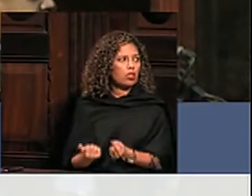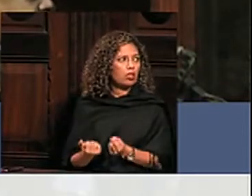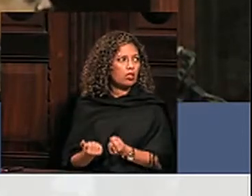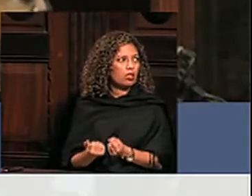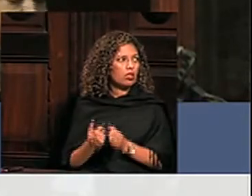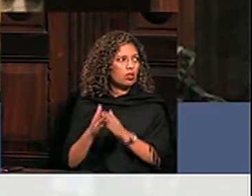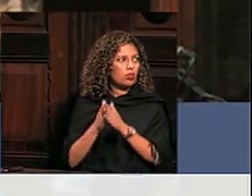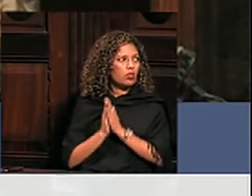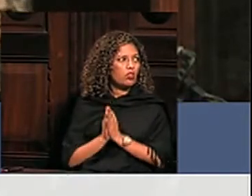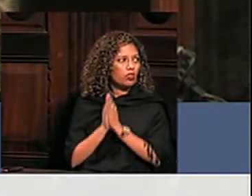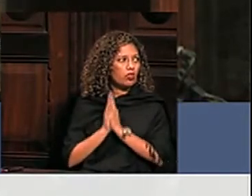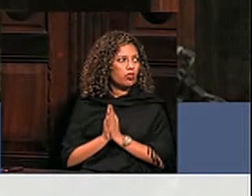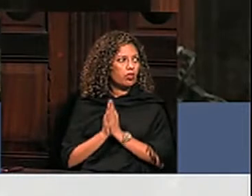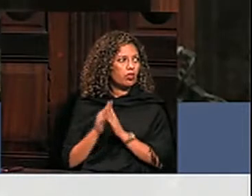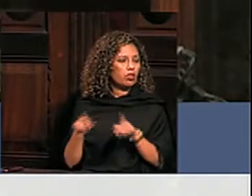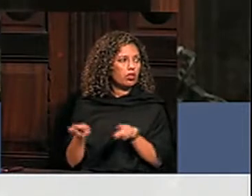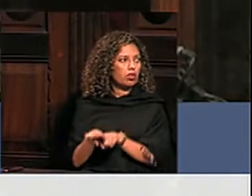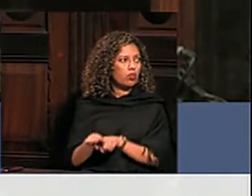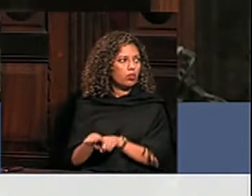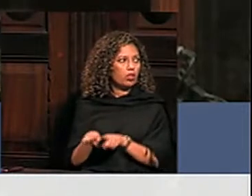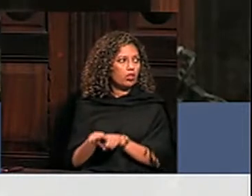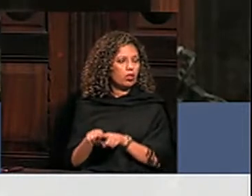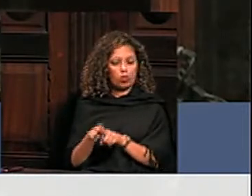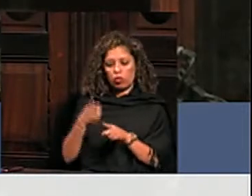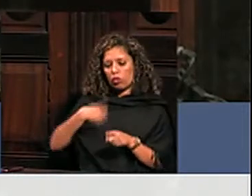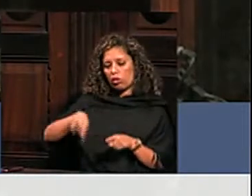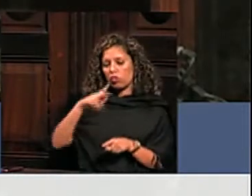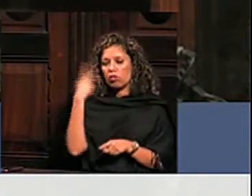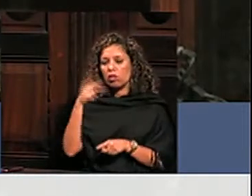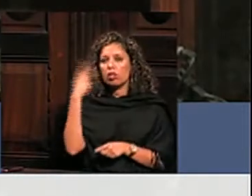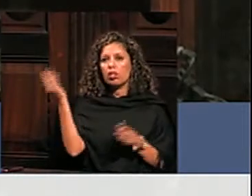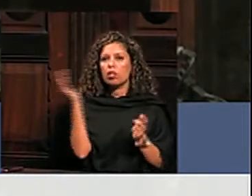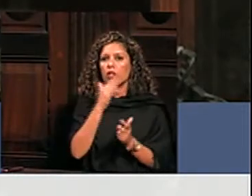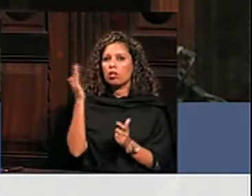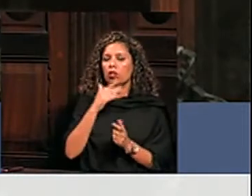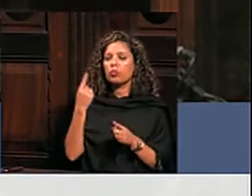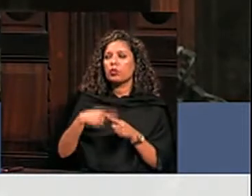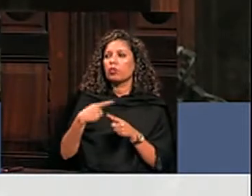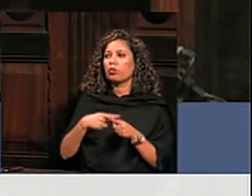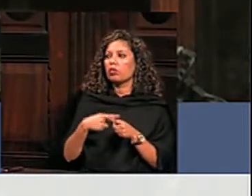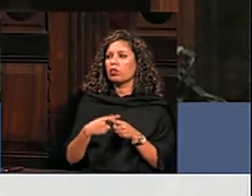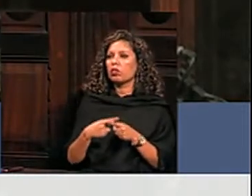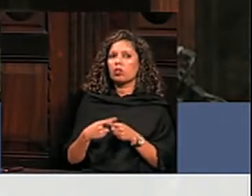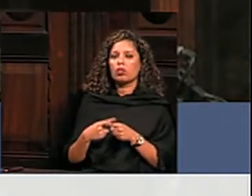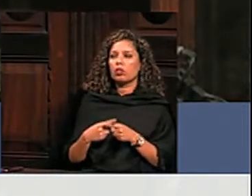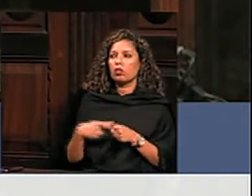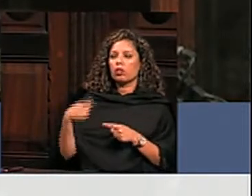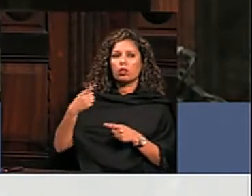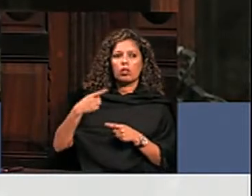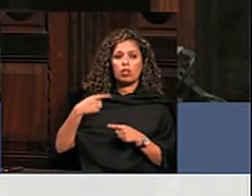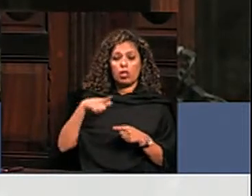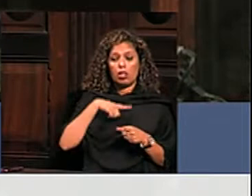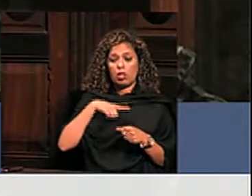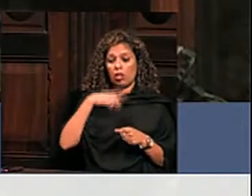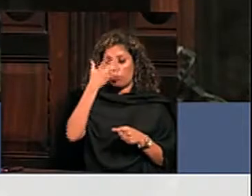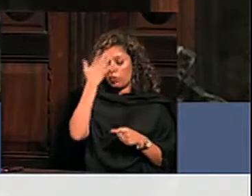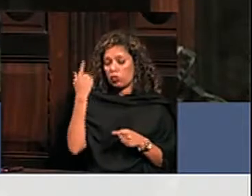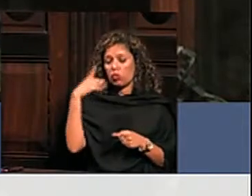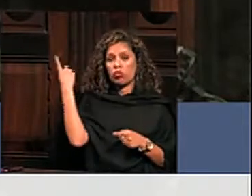Eu pediria também que a gente possa ser o mais breve possível, porque aqui está um escrito